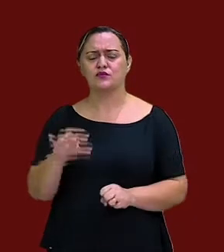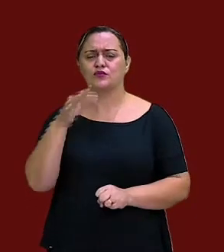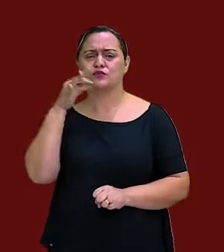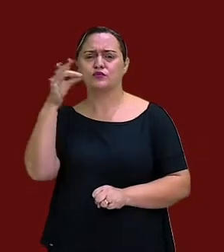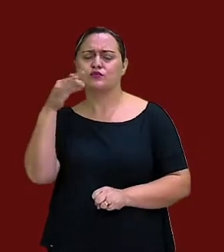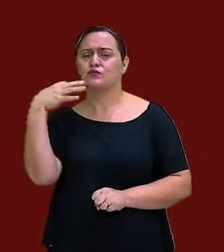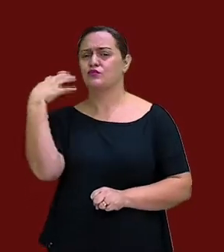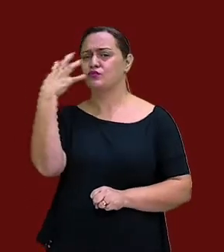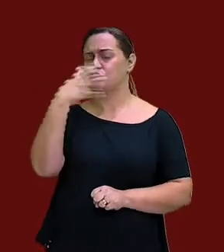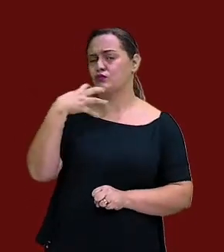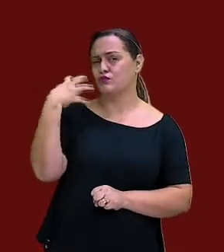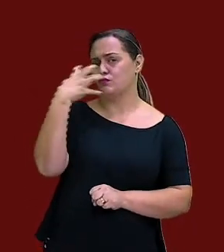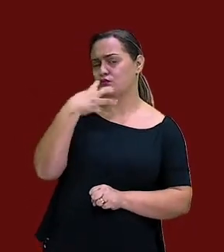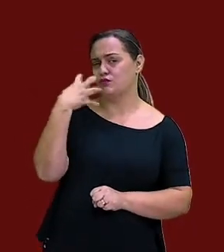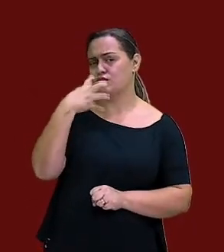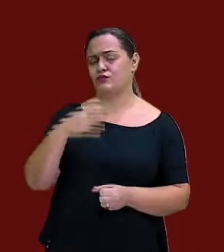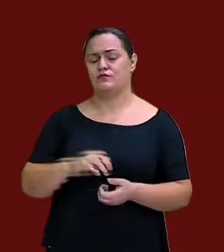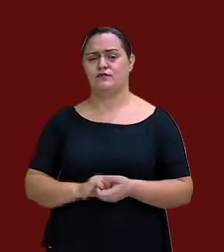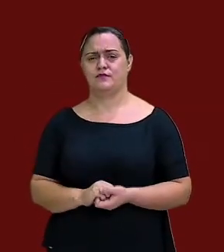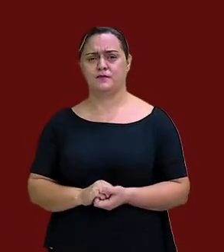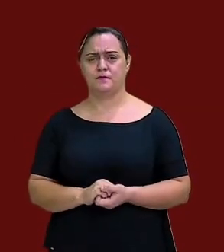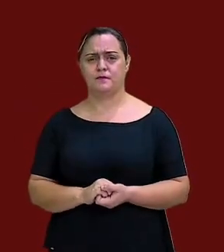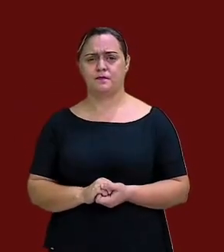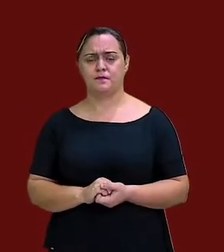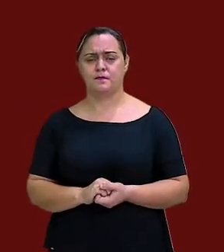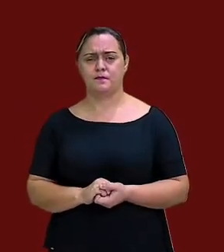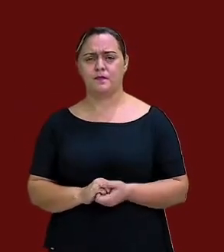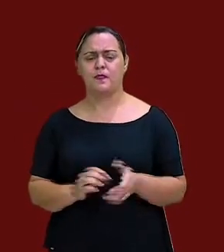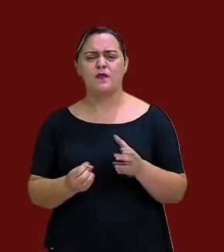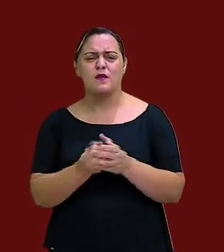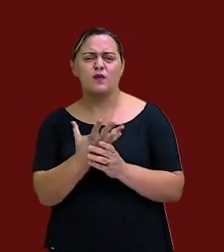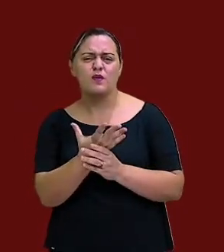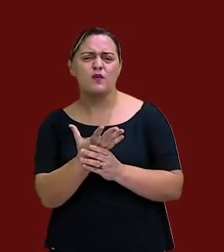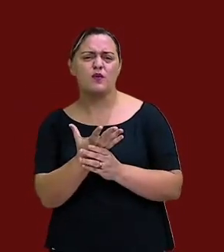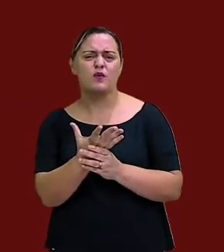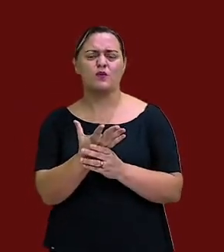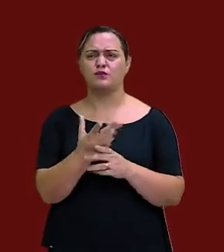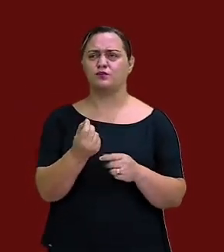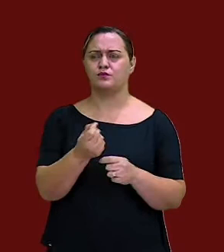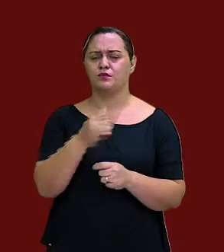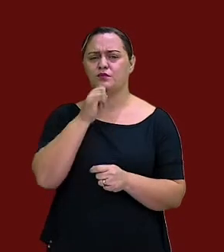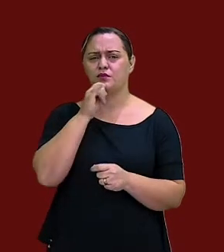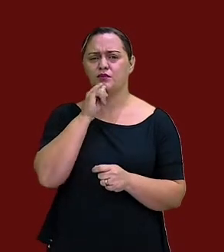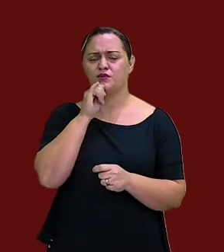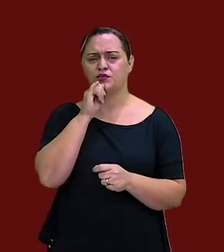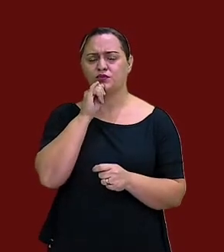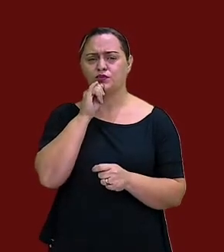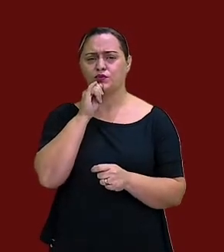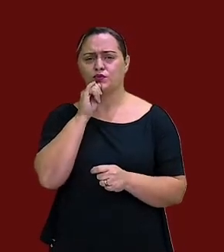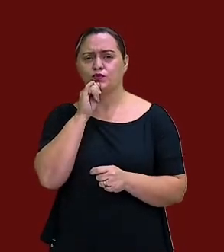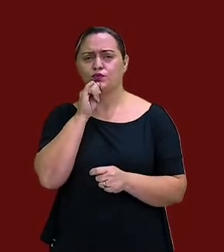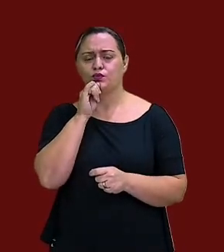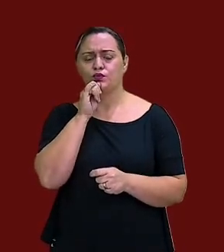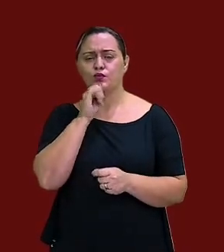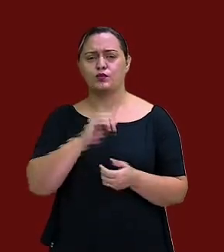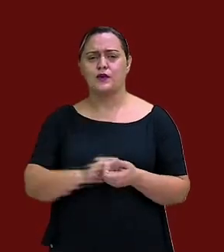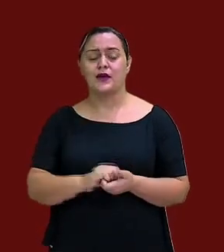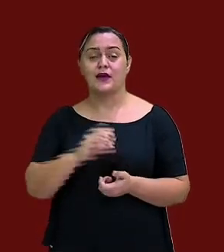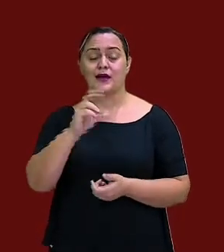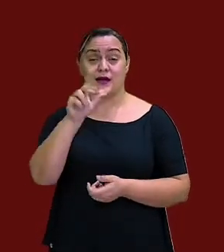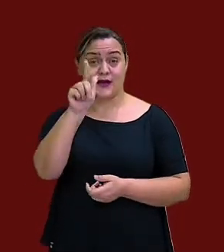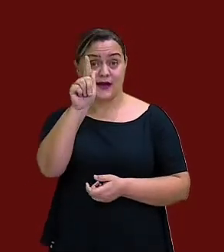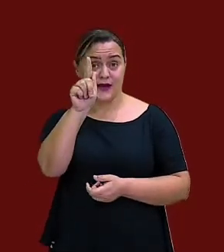Cine Fonema. O invento consistia num rústico olha para você ver,